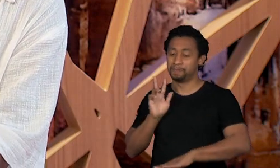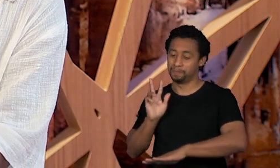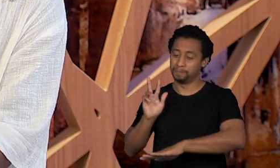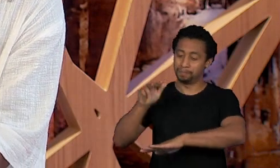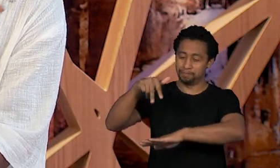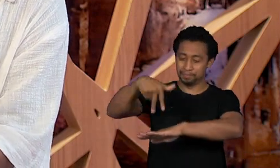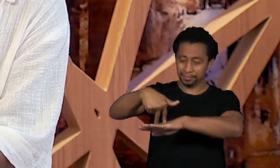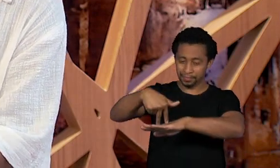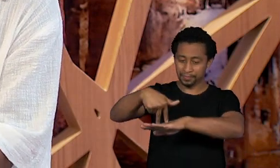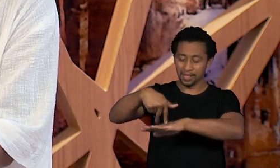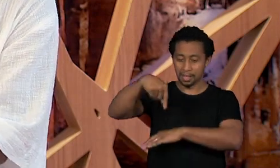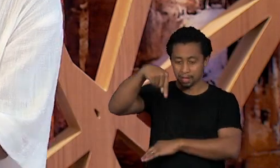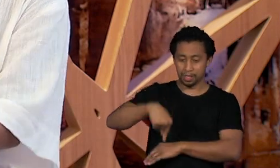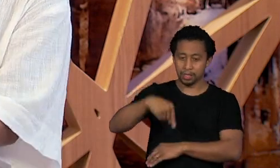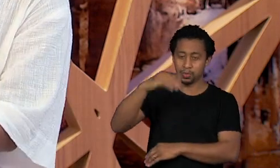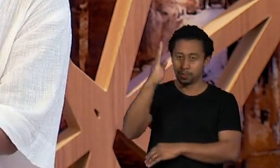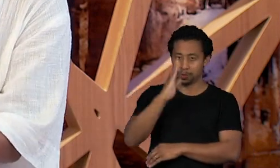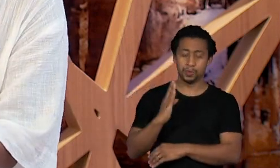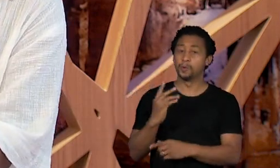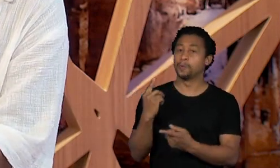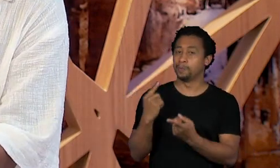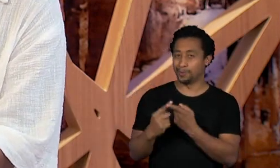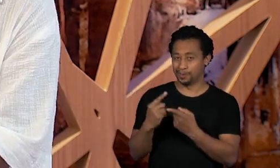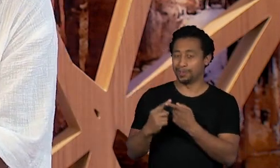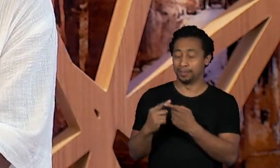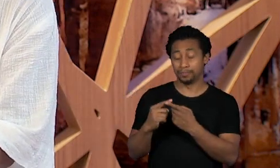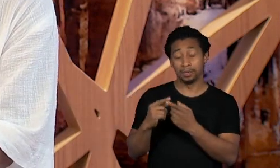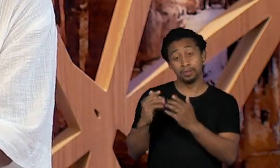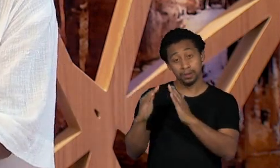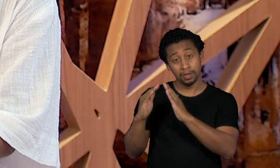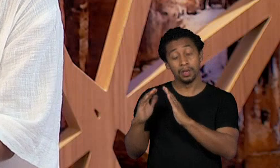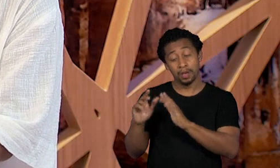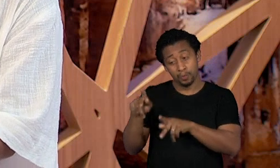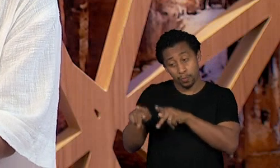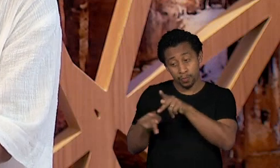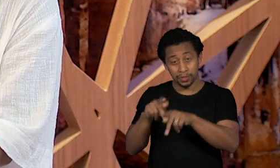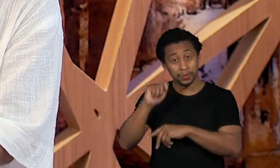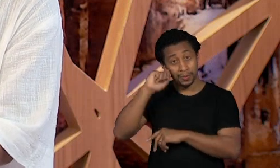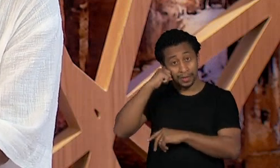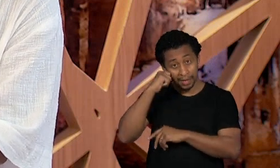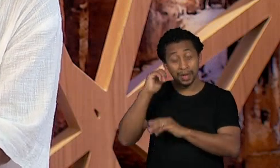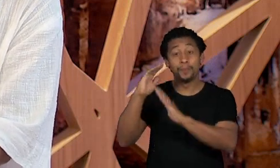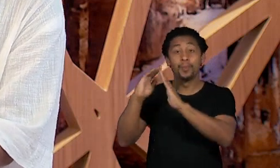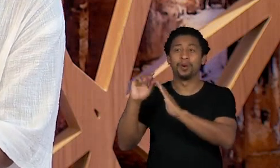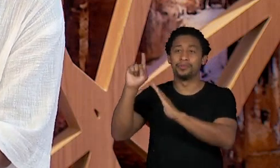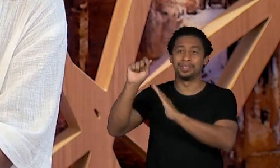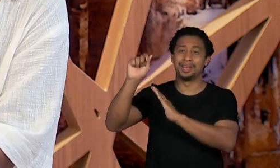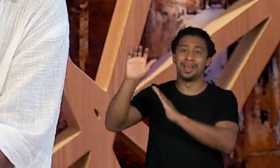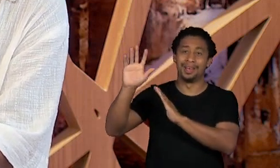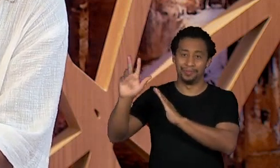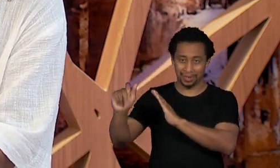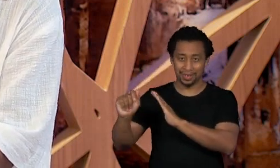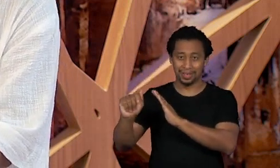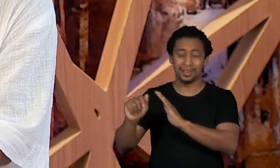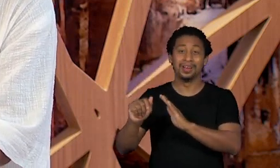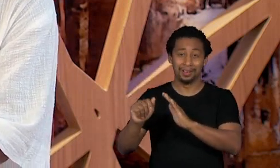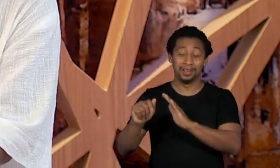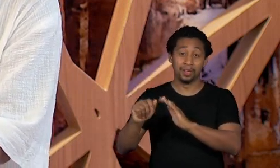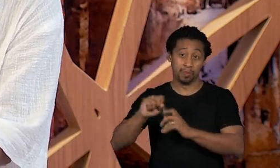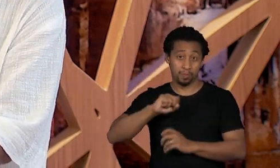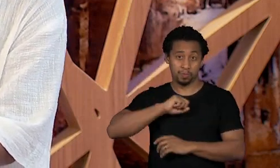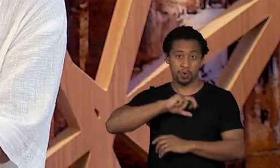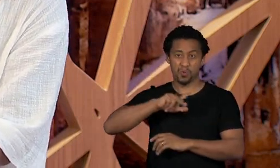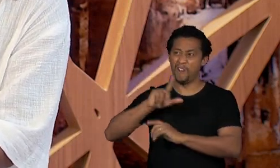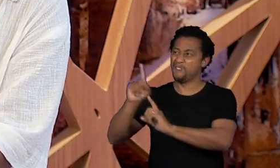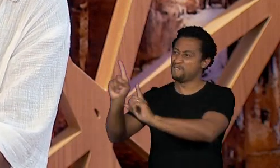aqui vindo de um sequestro, o maior sequestro da humanidade, o maior crime da humanidade, a gente resistiu. E a gente